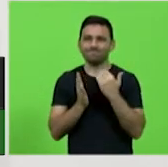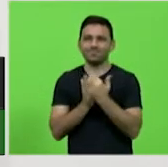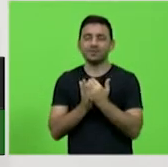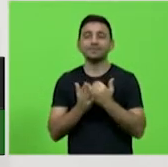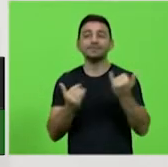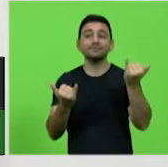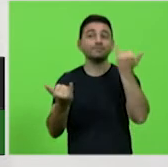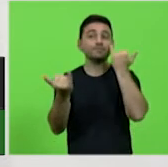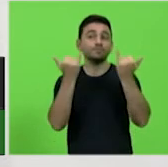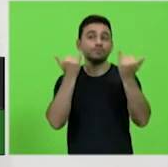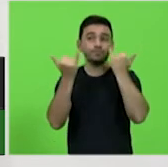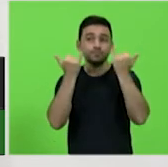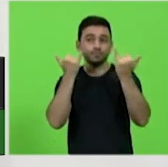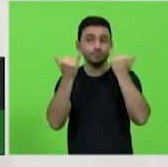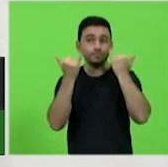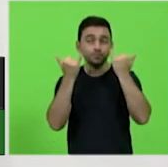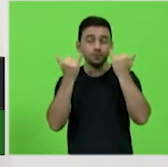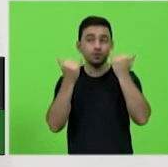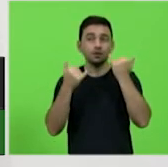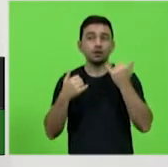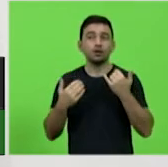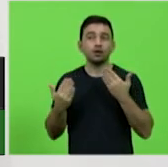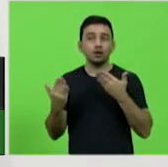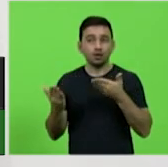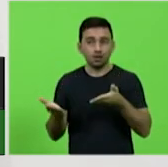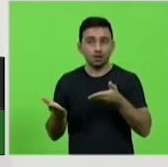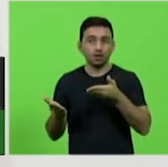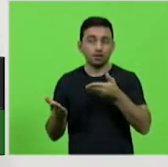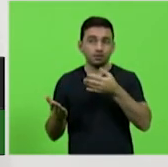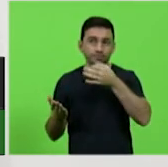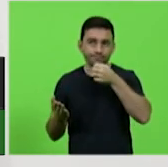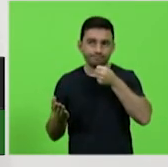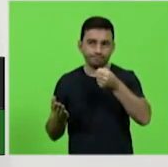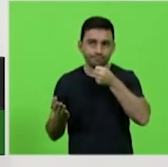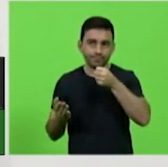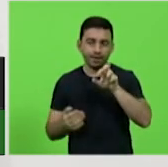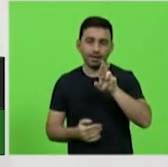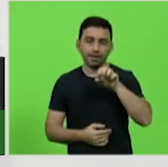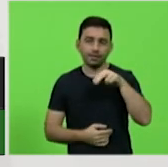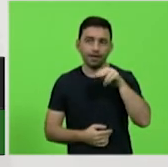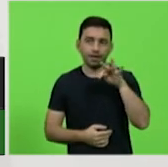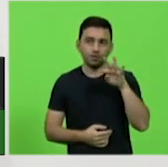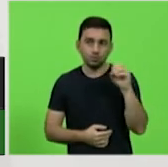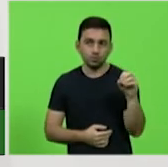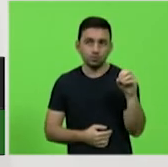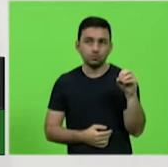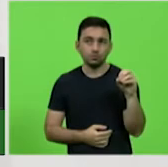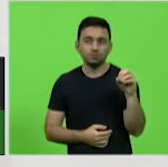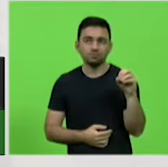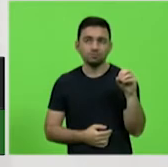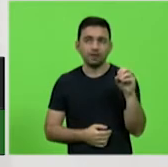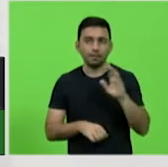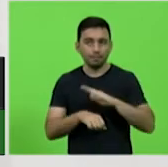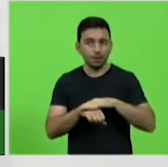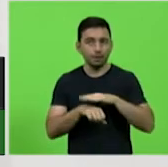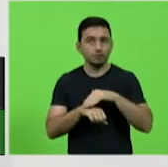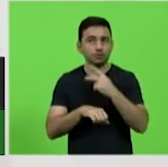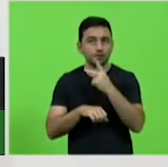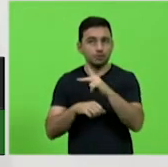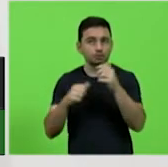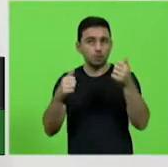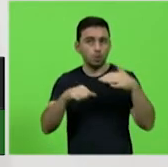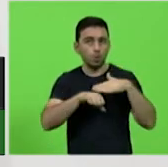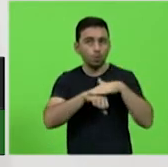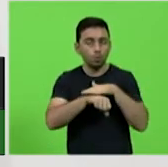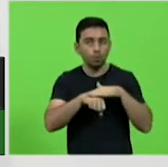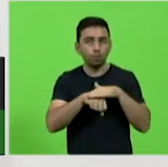informação trazida pelo comentarista Renato Igor, que, segundo ele,